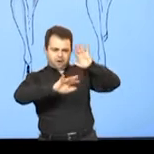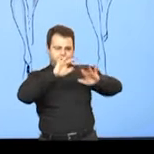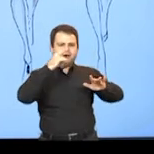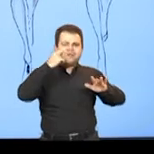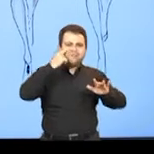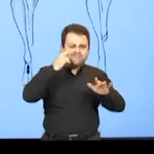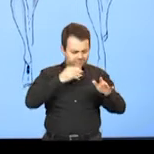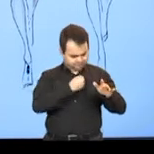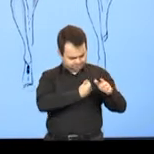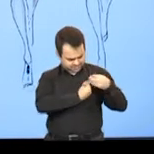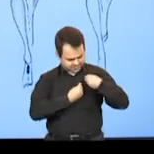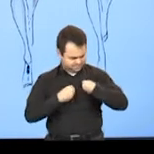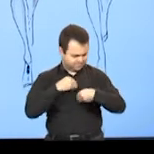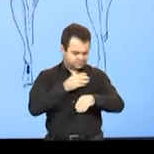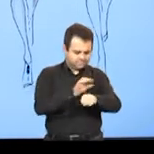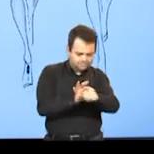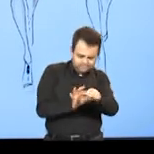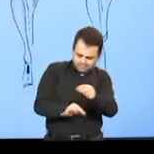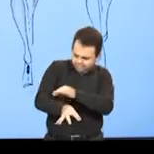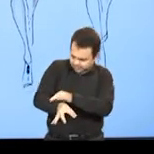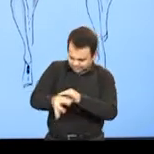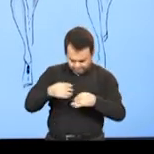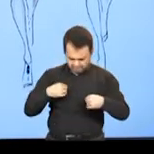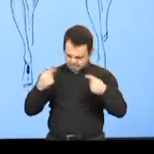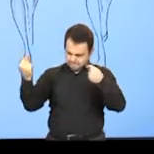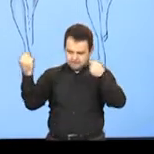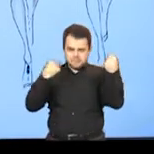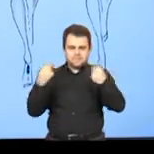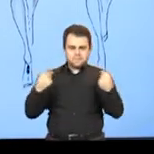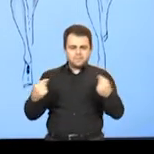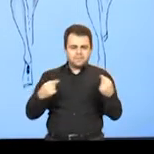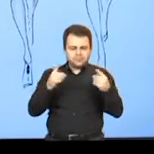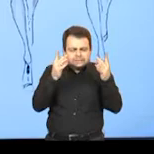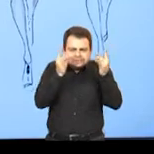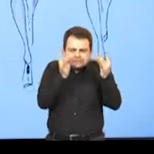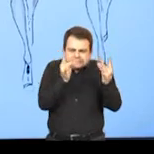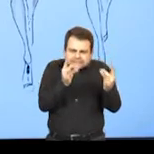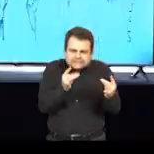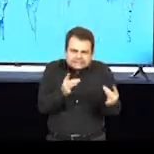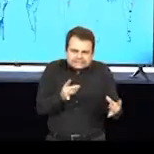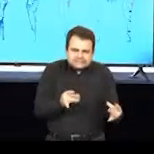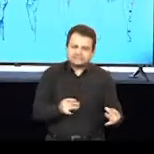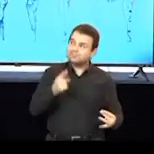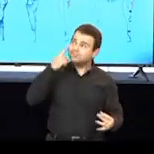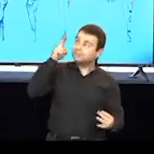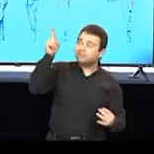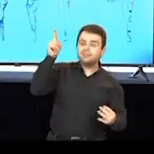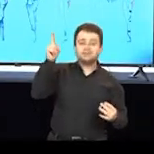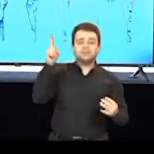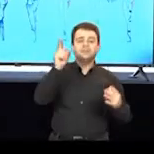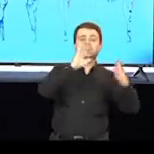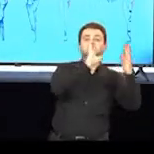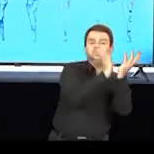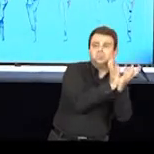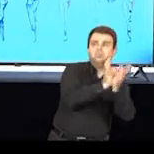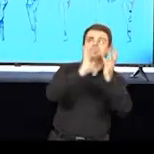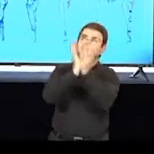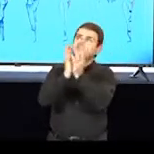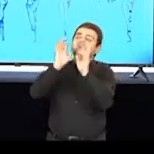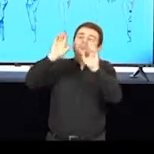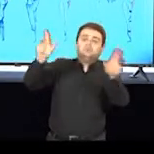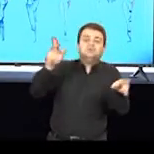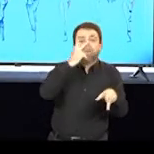do tecido. Ali do outro lado, essa ideia de uma coleção que é diferente, mas que compartilha uma